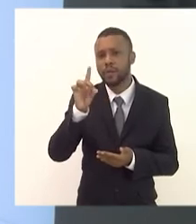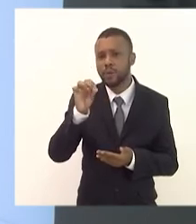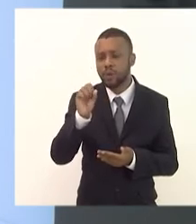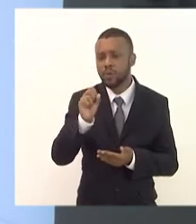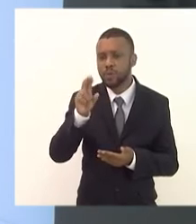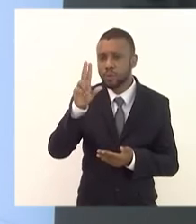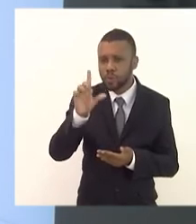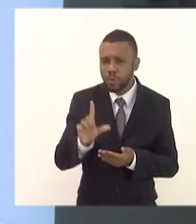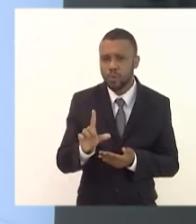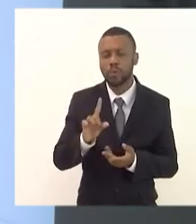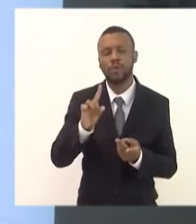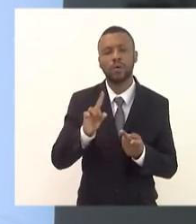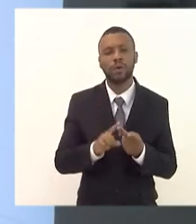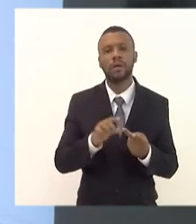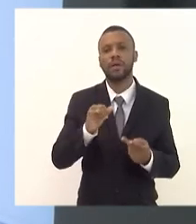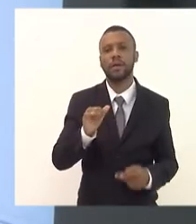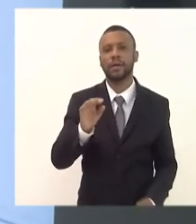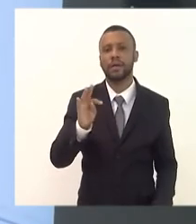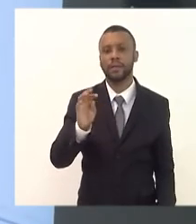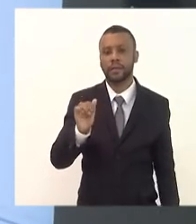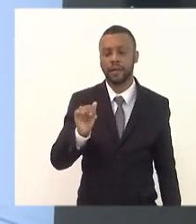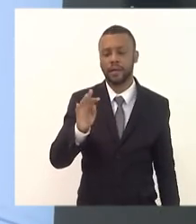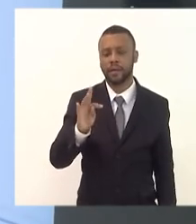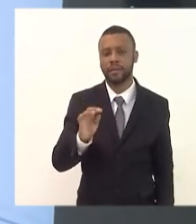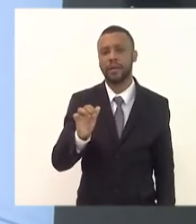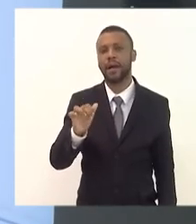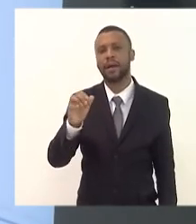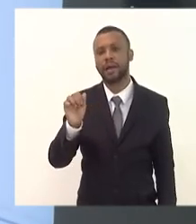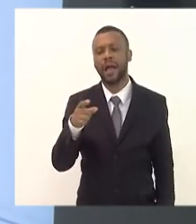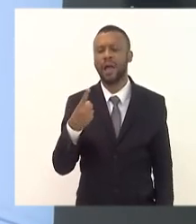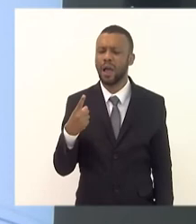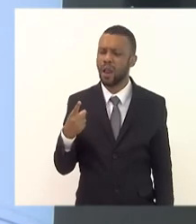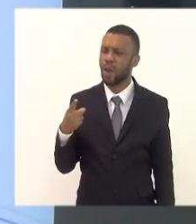Dá um deslocamento imenso.